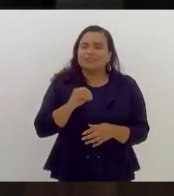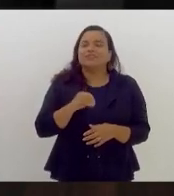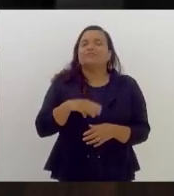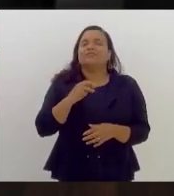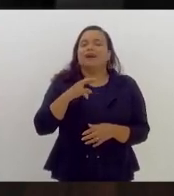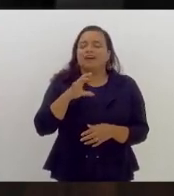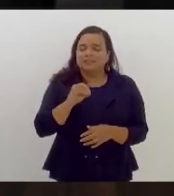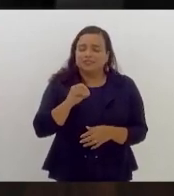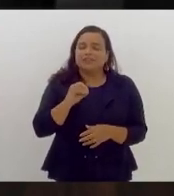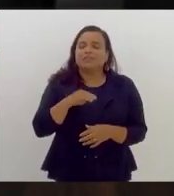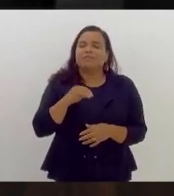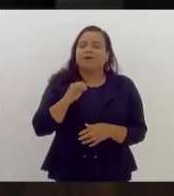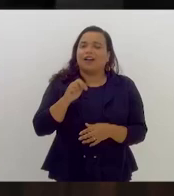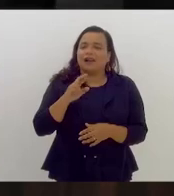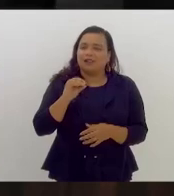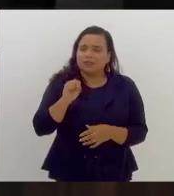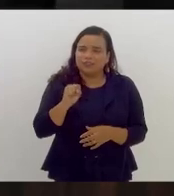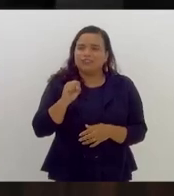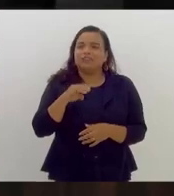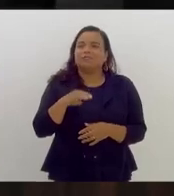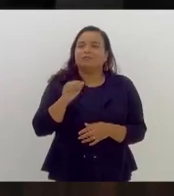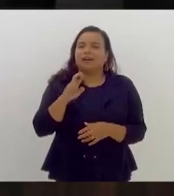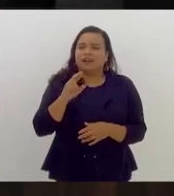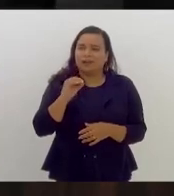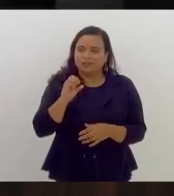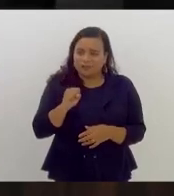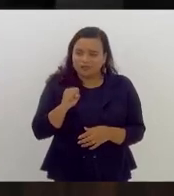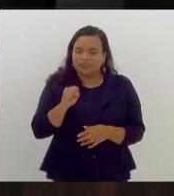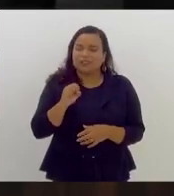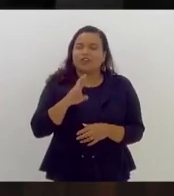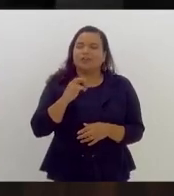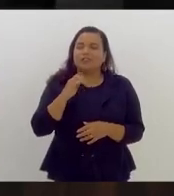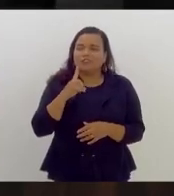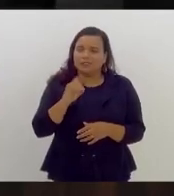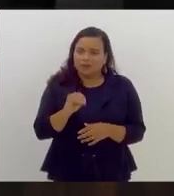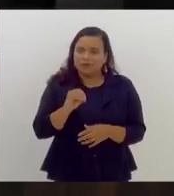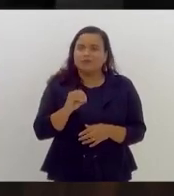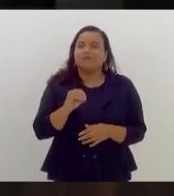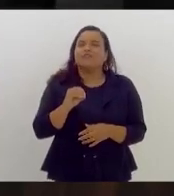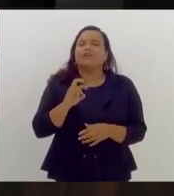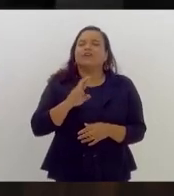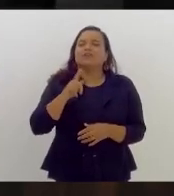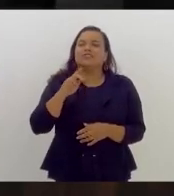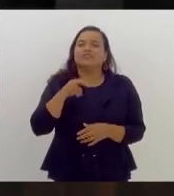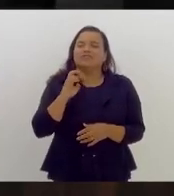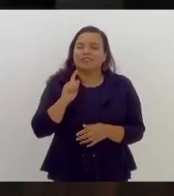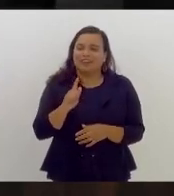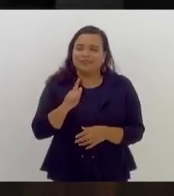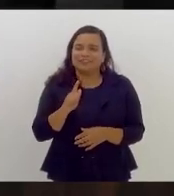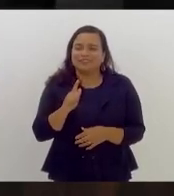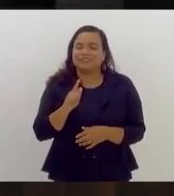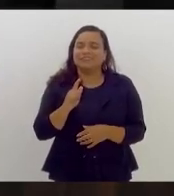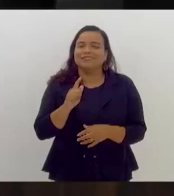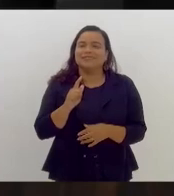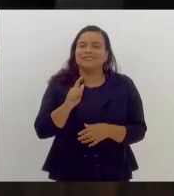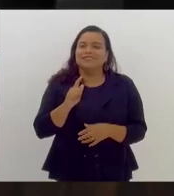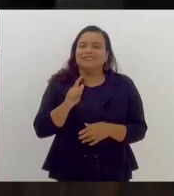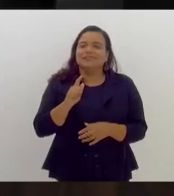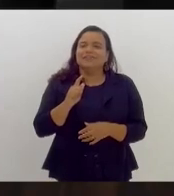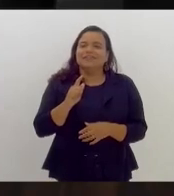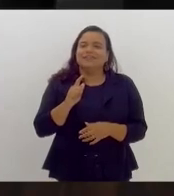Gualberto, Marcos Abraão, Marcos Miller, Rodrigo Amorim, Rosenberg Reis. A presidência